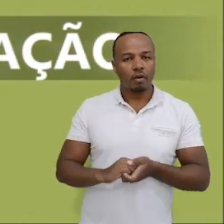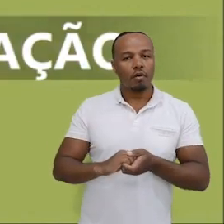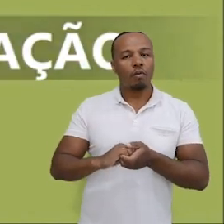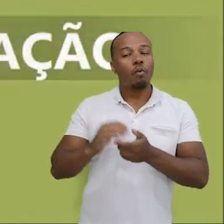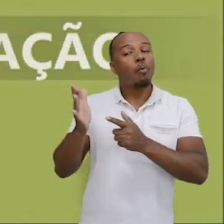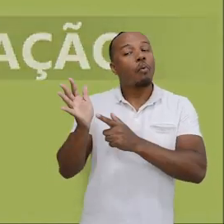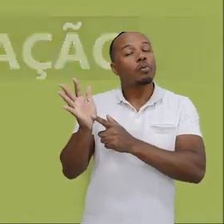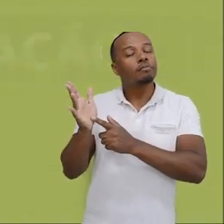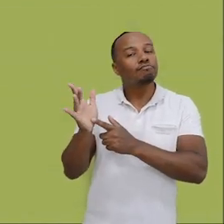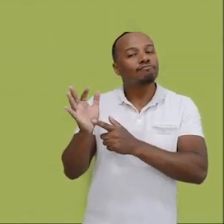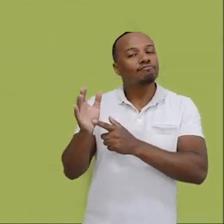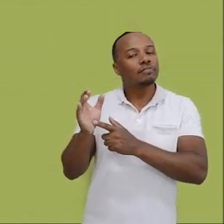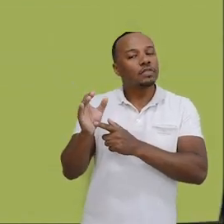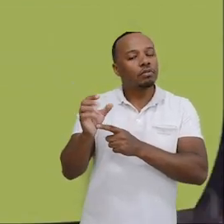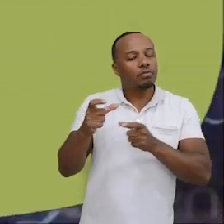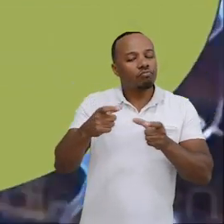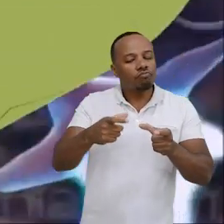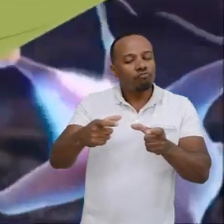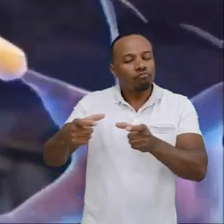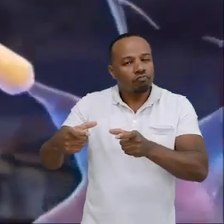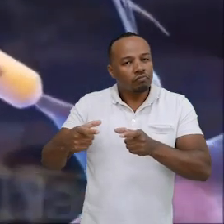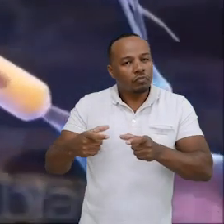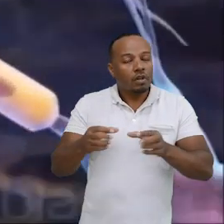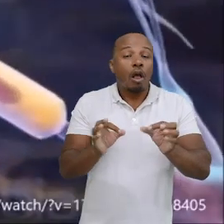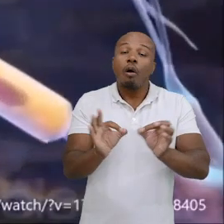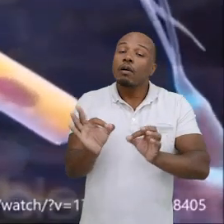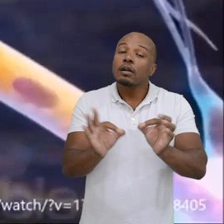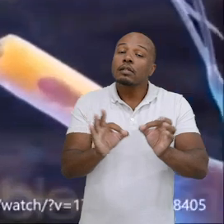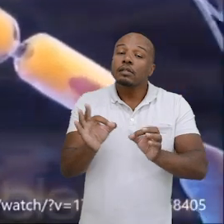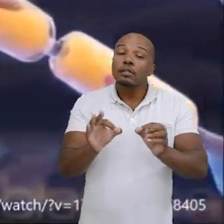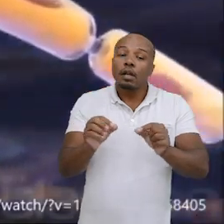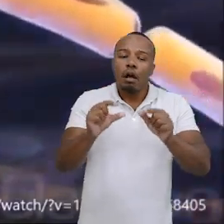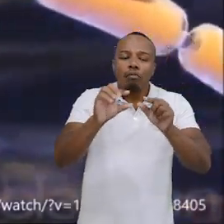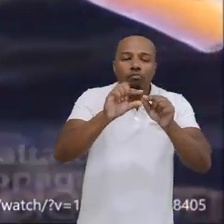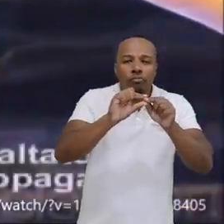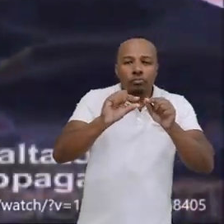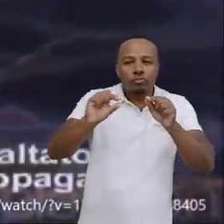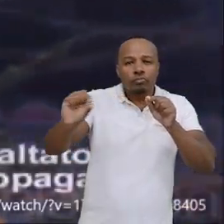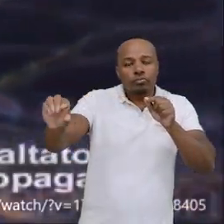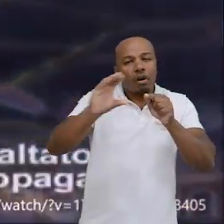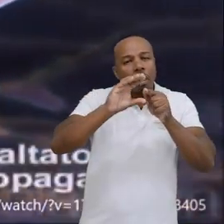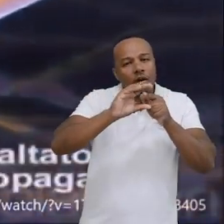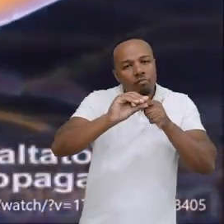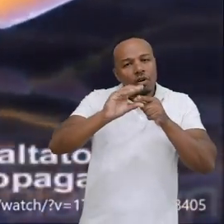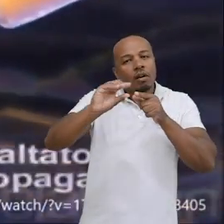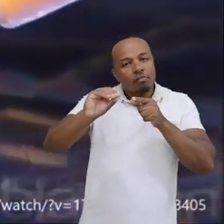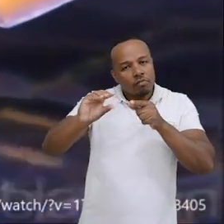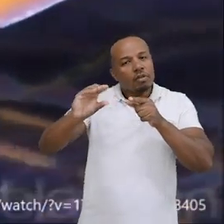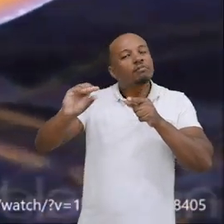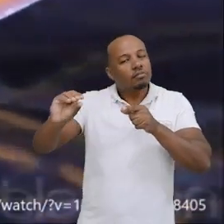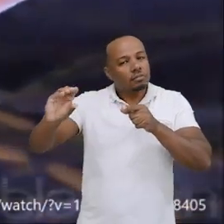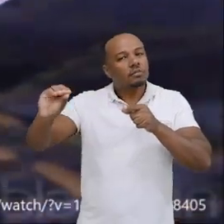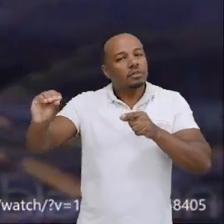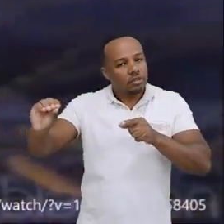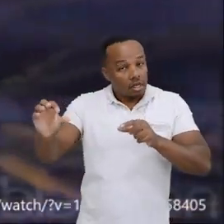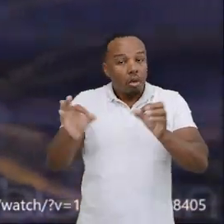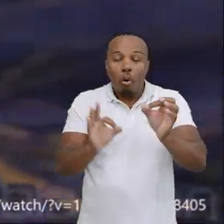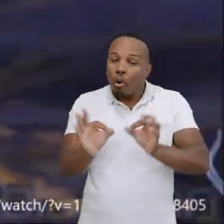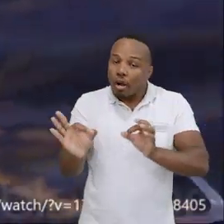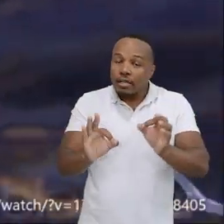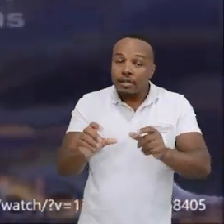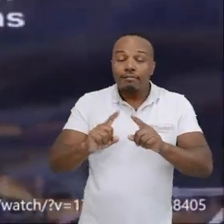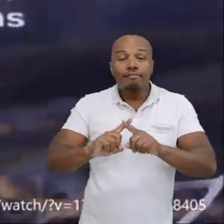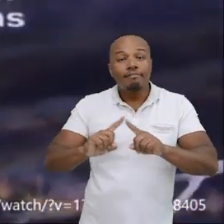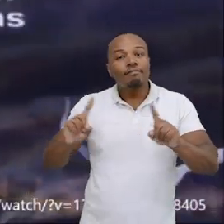A quinta etapa é a mielinização. Os neurônios já estão praticamente organizados, seus axônios